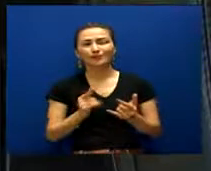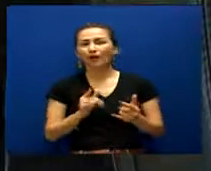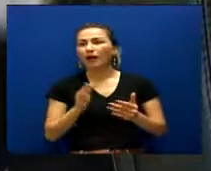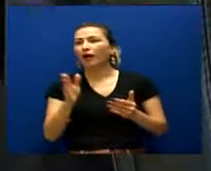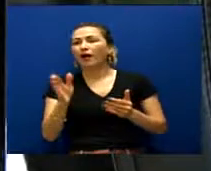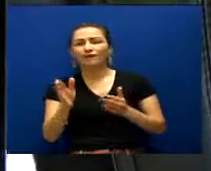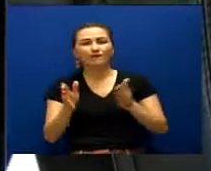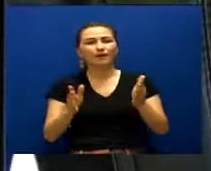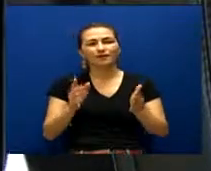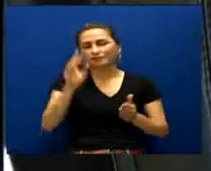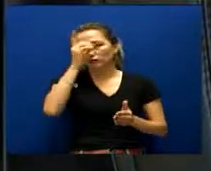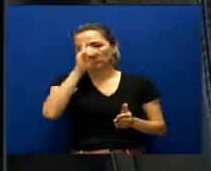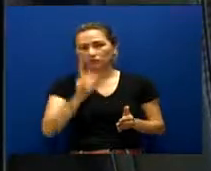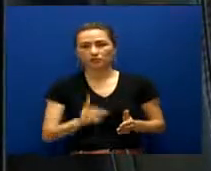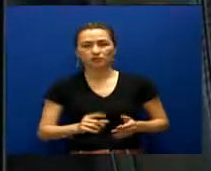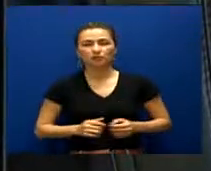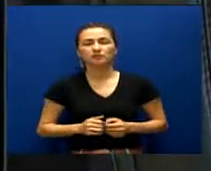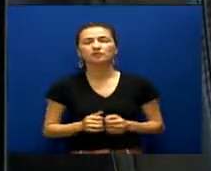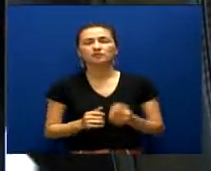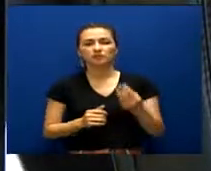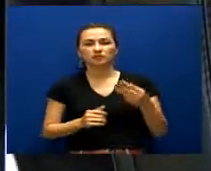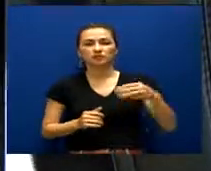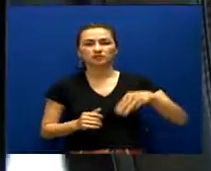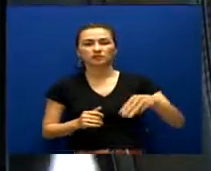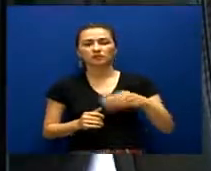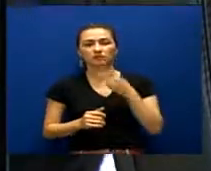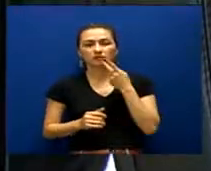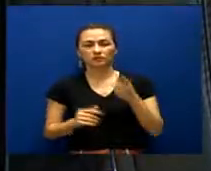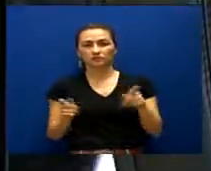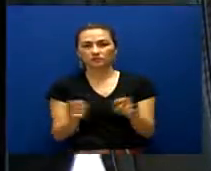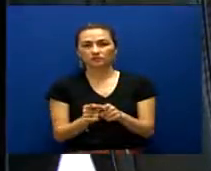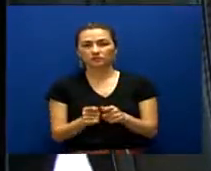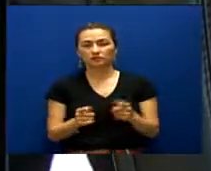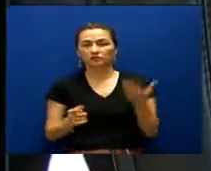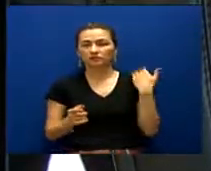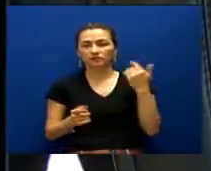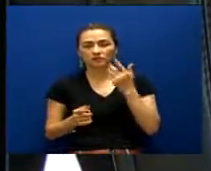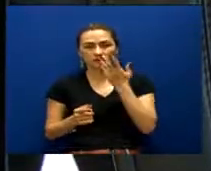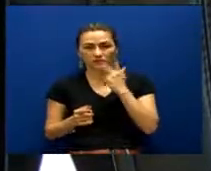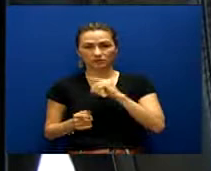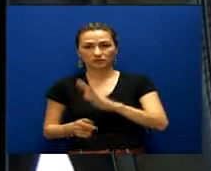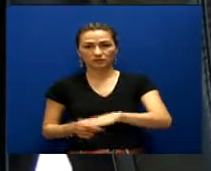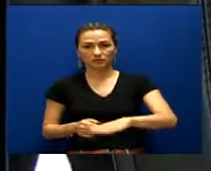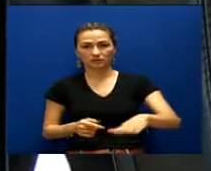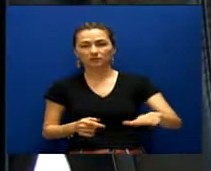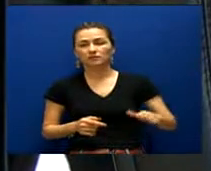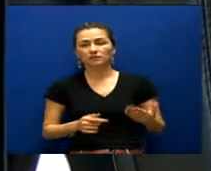mas eu vou falar em 3 minutos. Quando eu era menino, lá no interior,